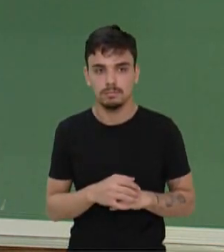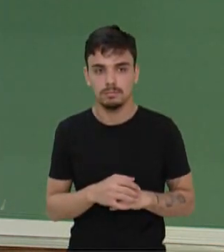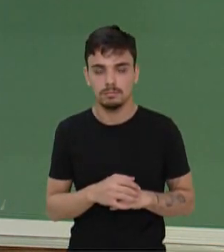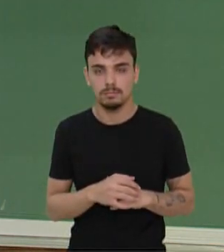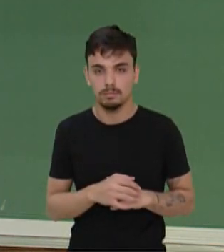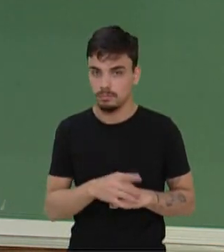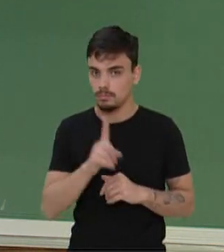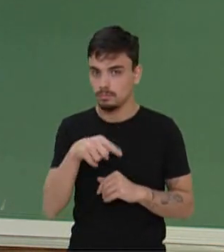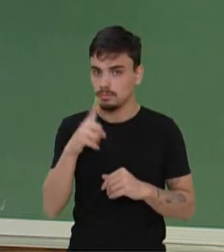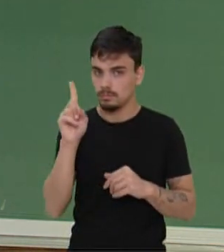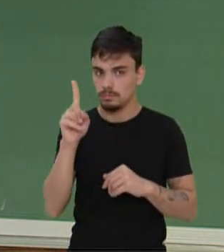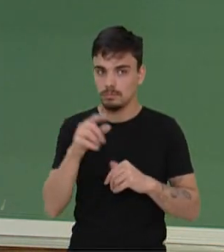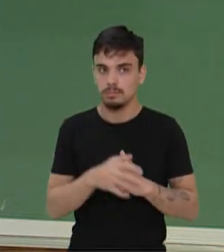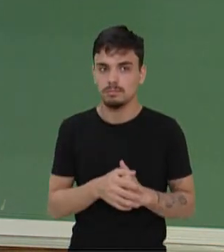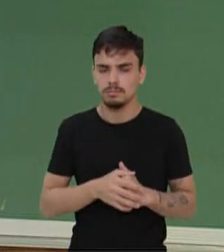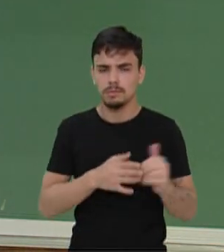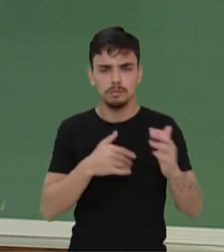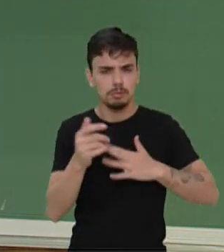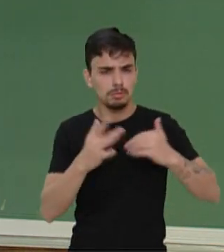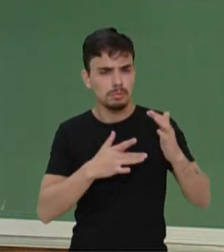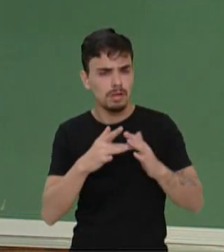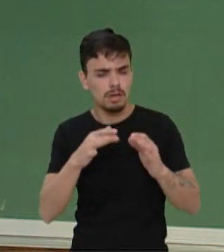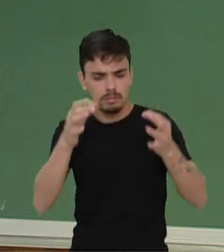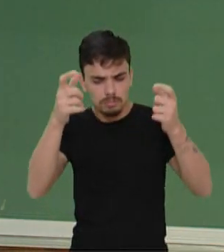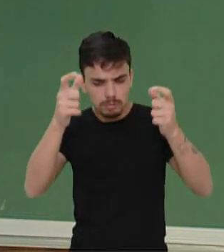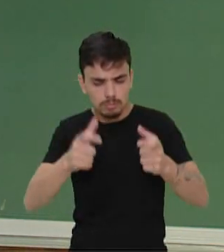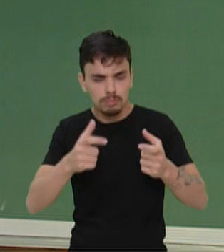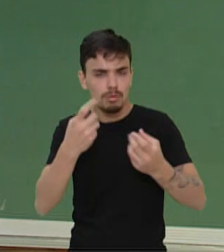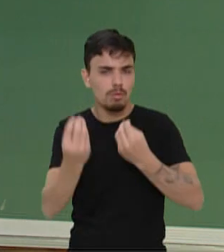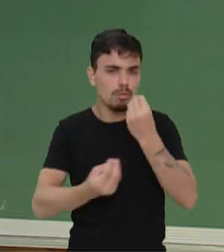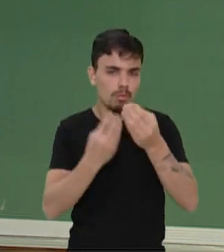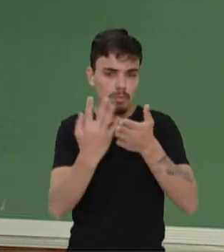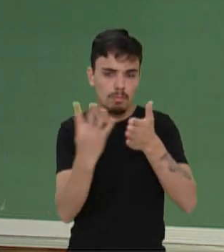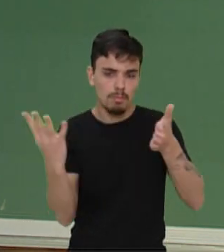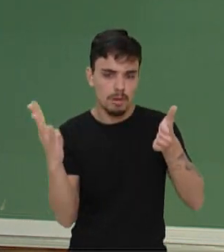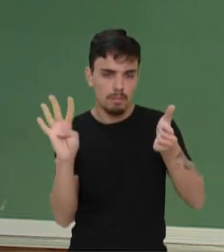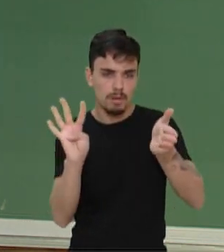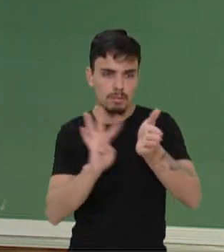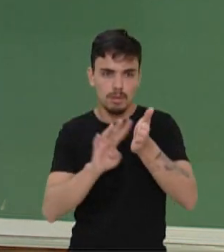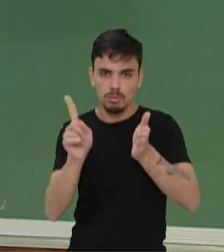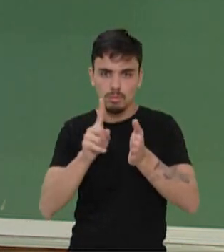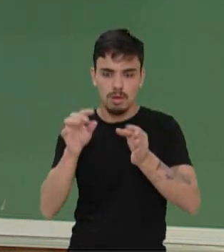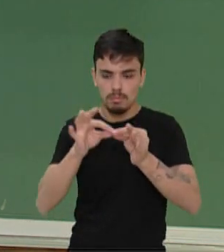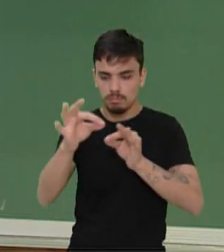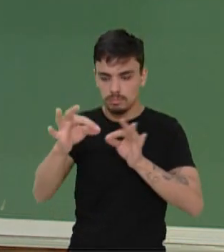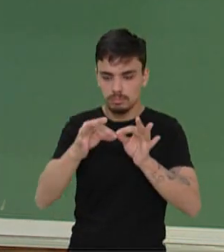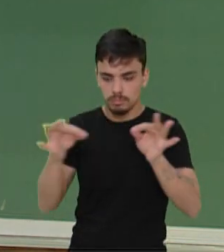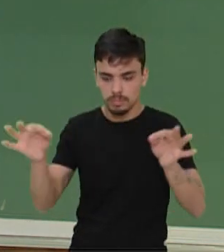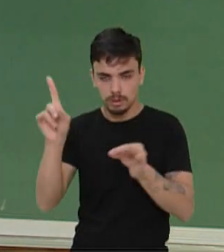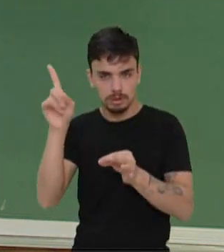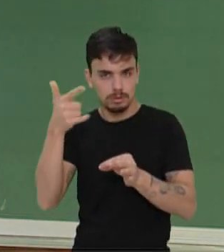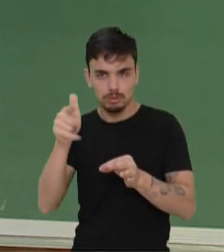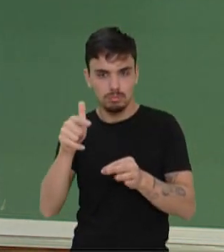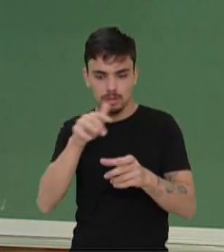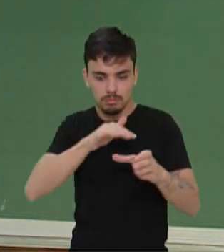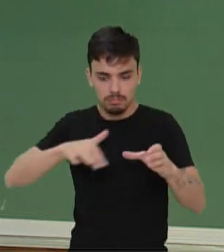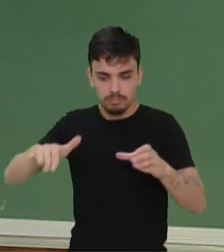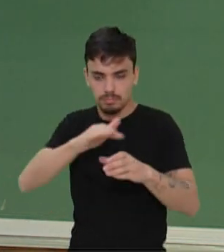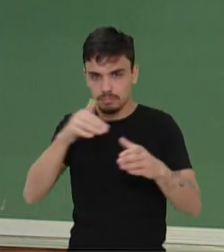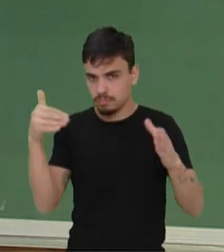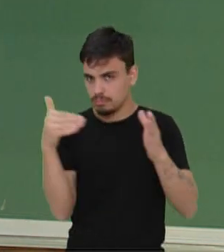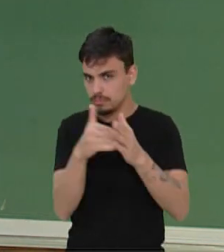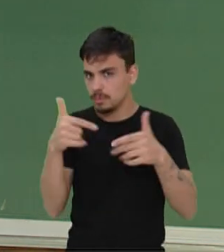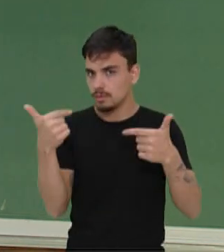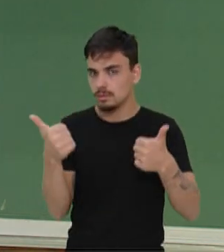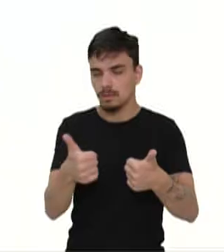daqui. Beleza? De qualquer outra forma que ele for montar esse cercado, se não forem com essas medidas, não vai ter área máxima, tá?